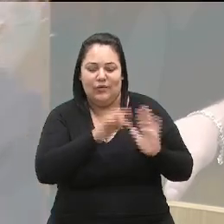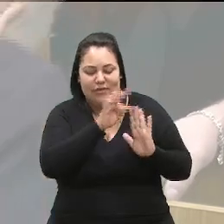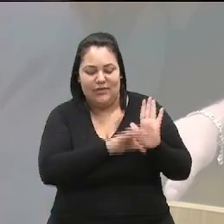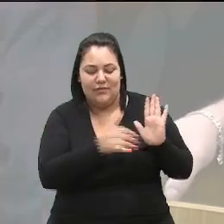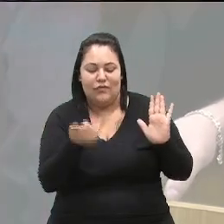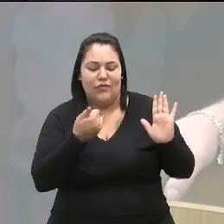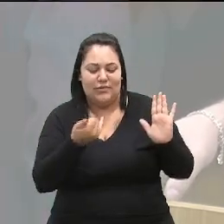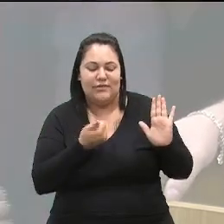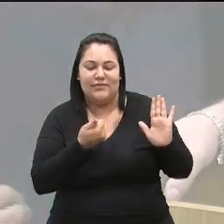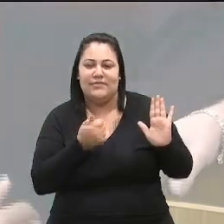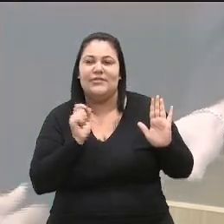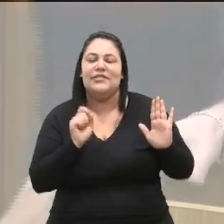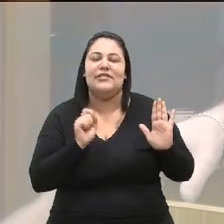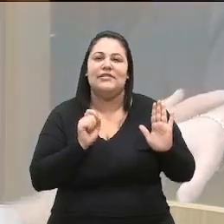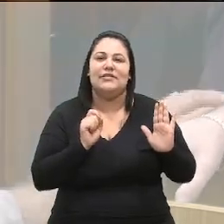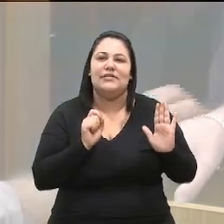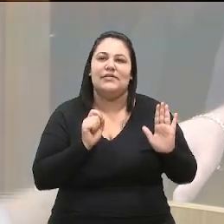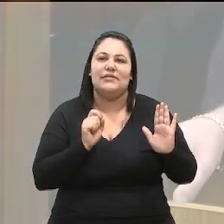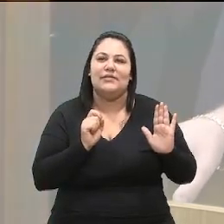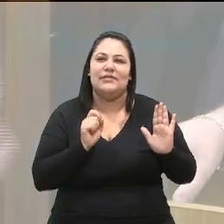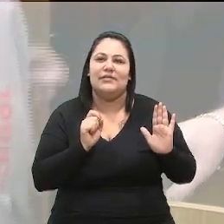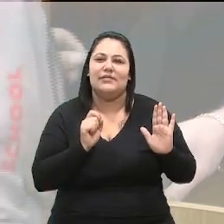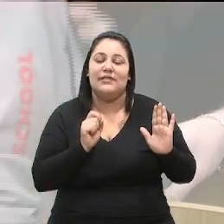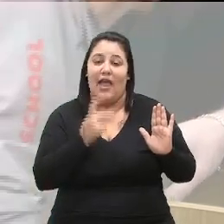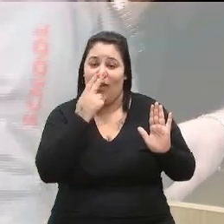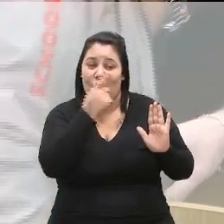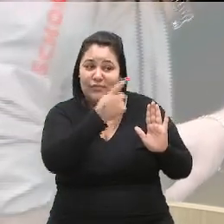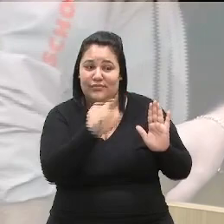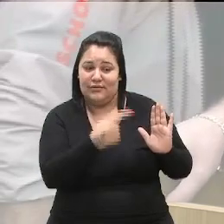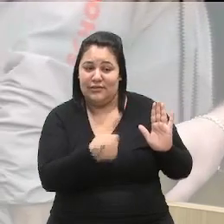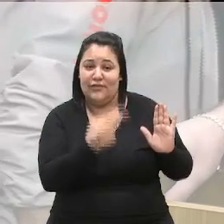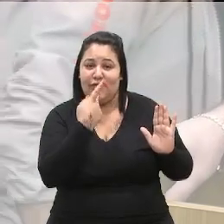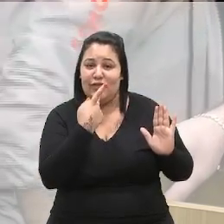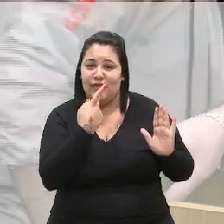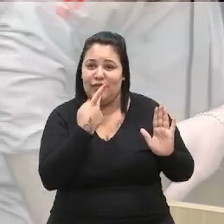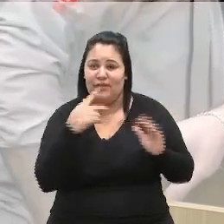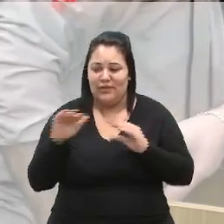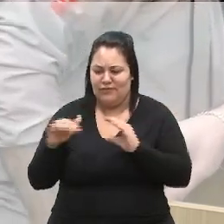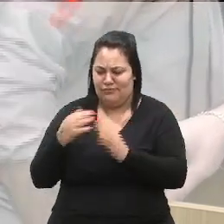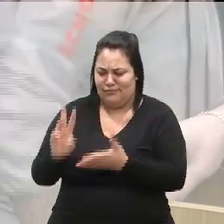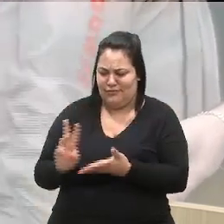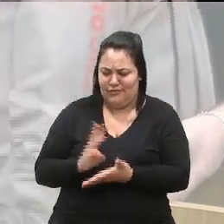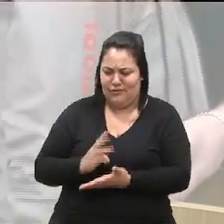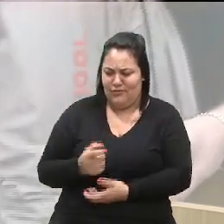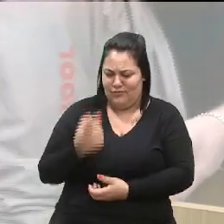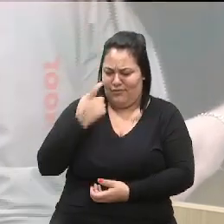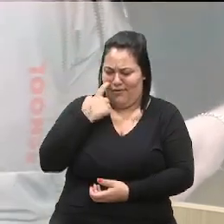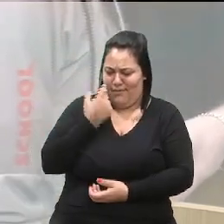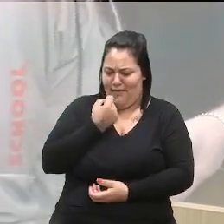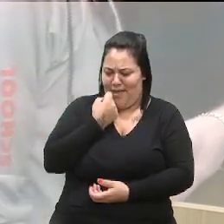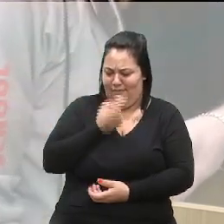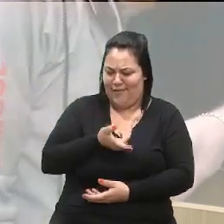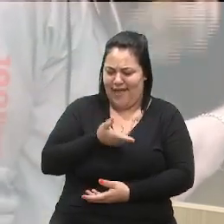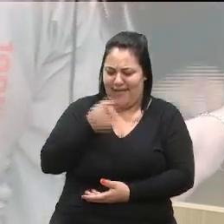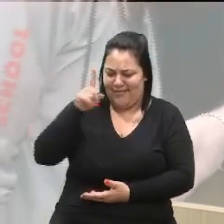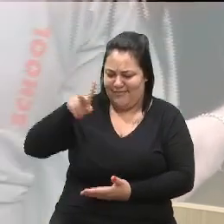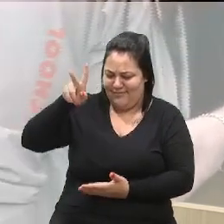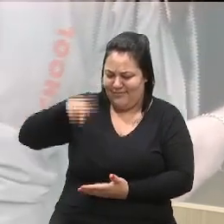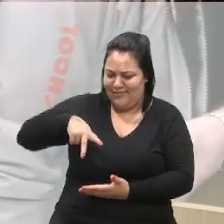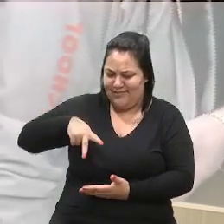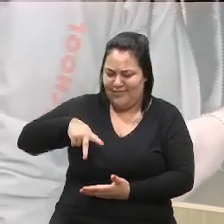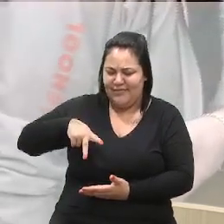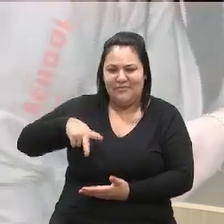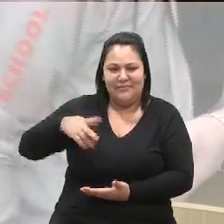das quais umas delas e e é que nem o senhor falou quando o senhor recebeu o Card Parece piada eu vou mais